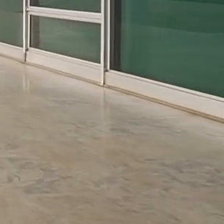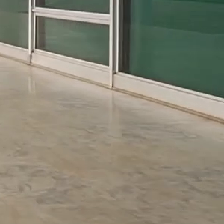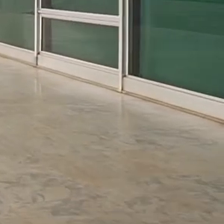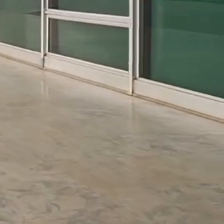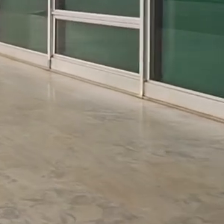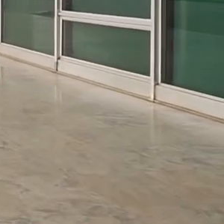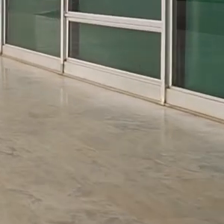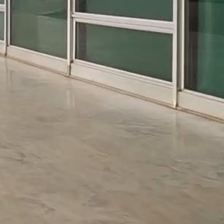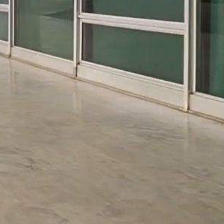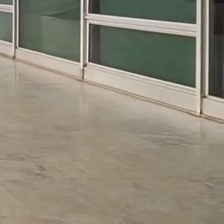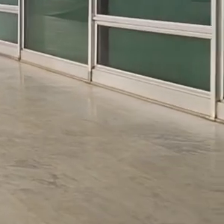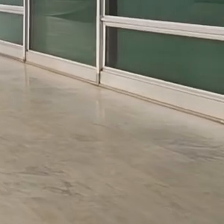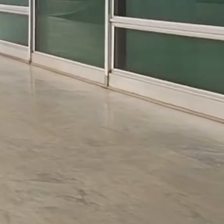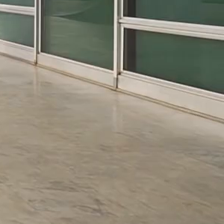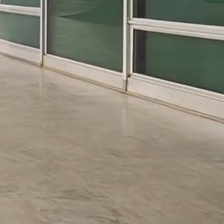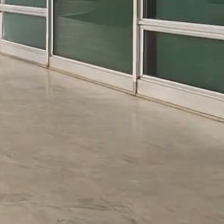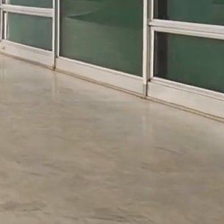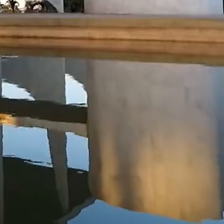Tchau!